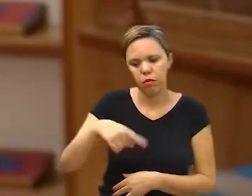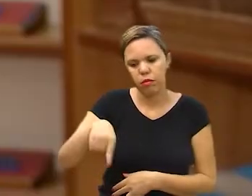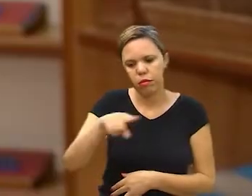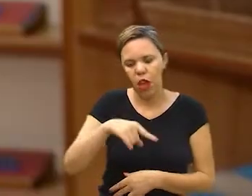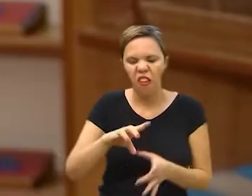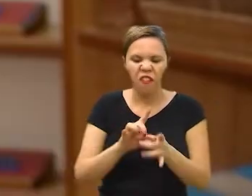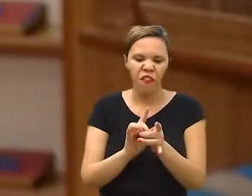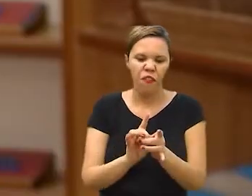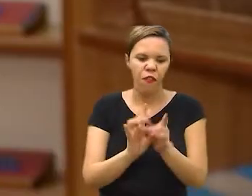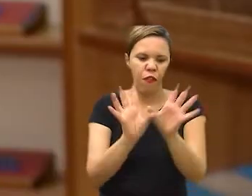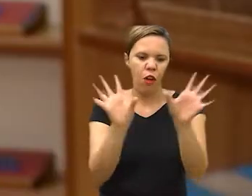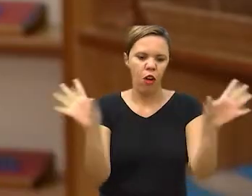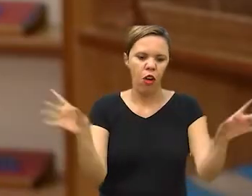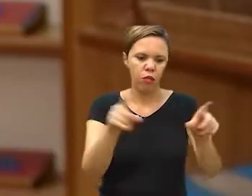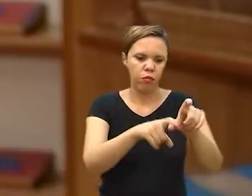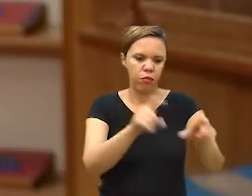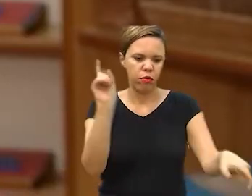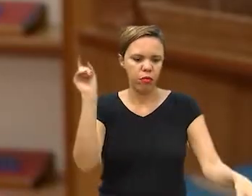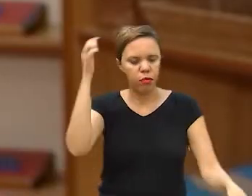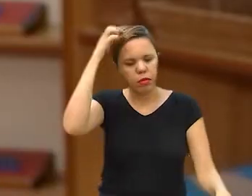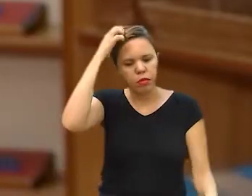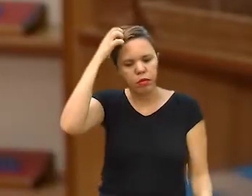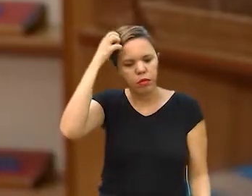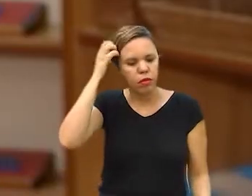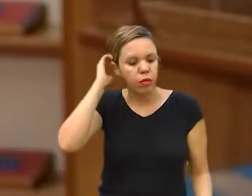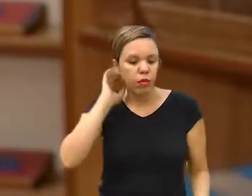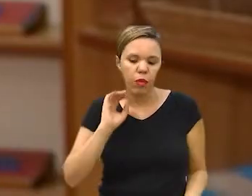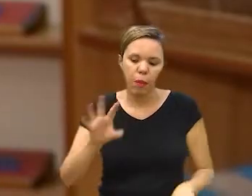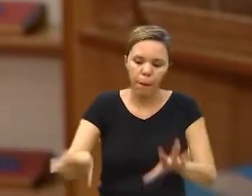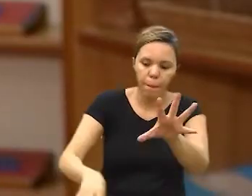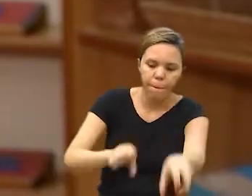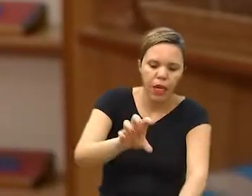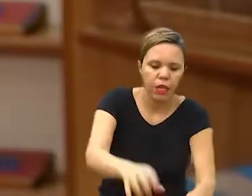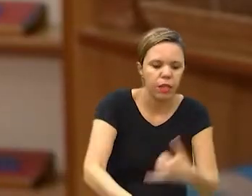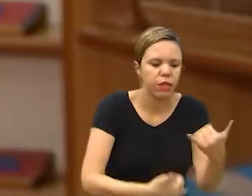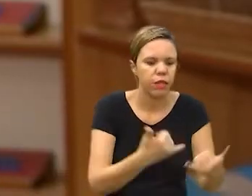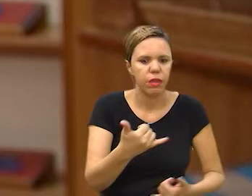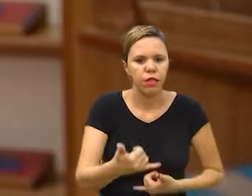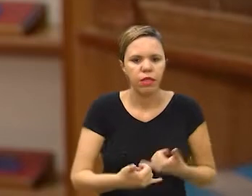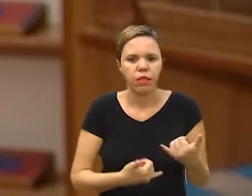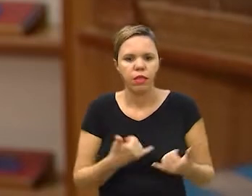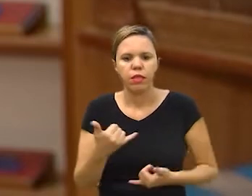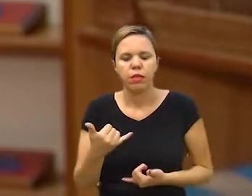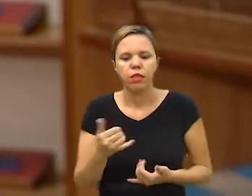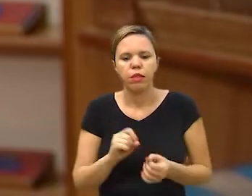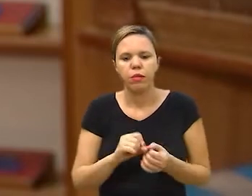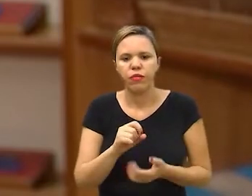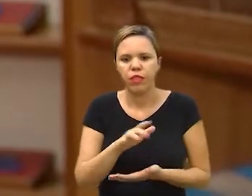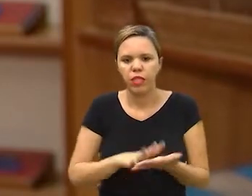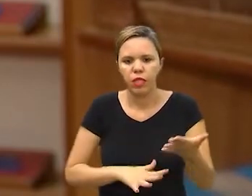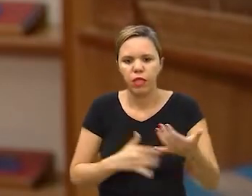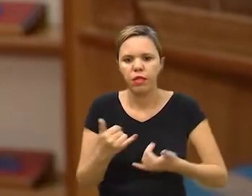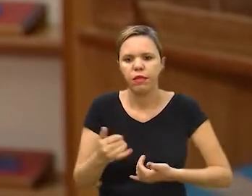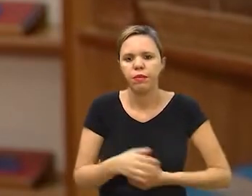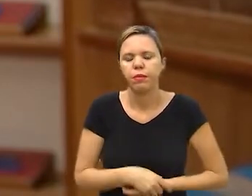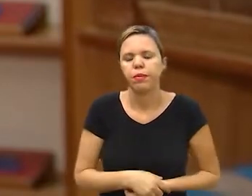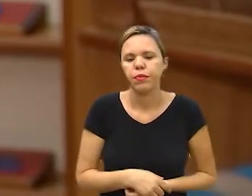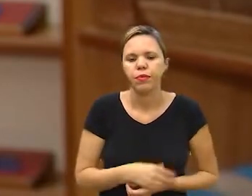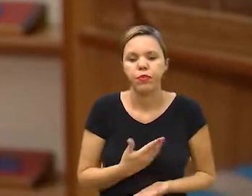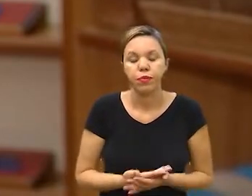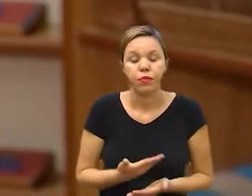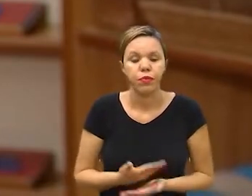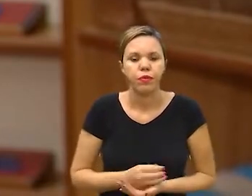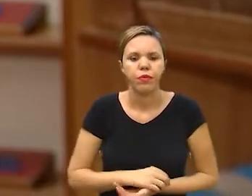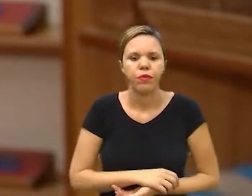à vontade, com muita independência, buscando seus brinquedos para suas atividades, né? Para brincar, para